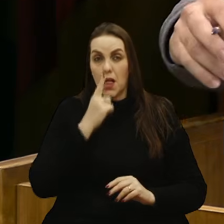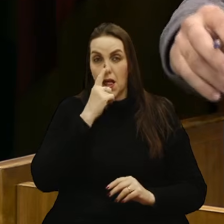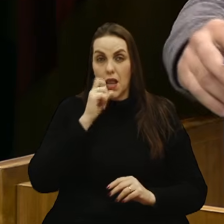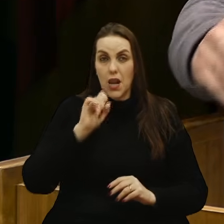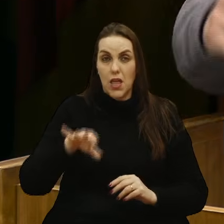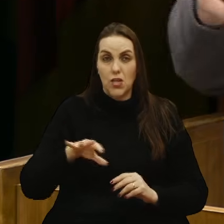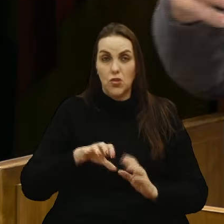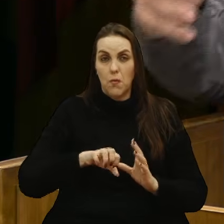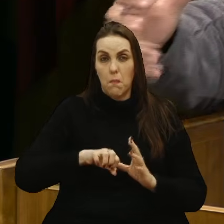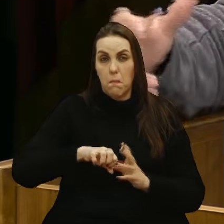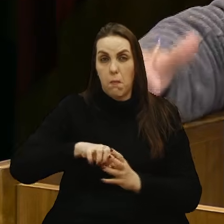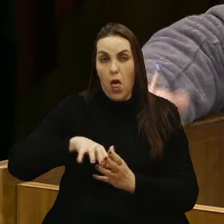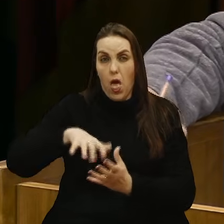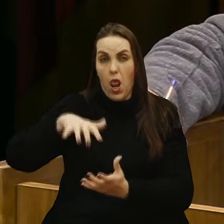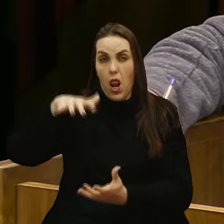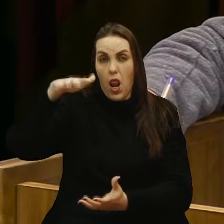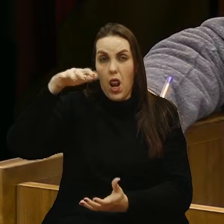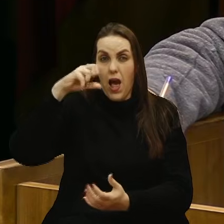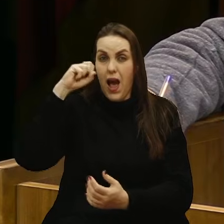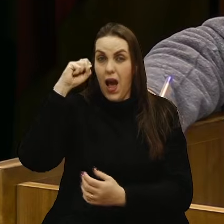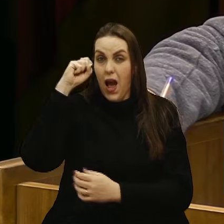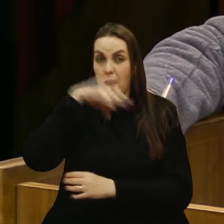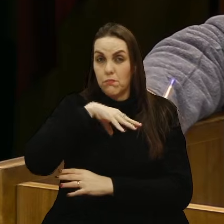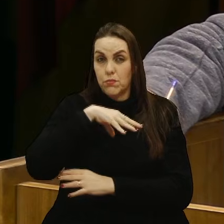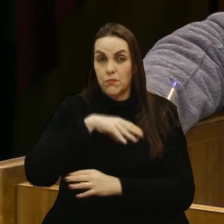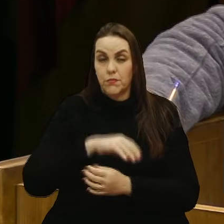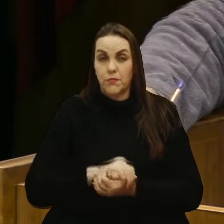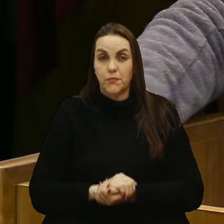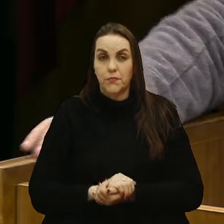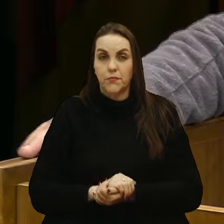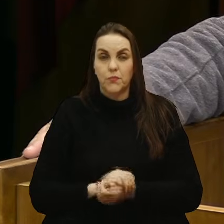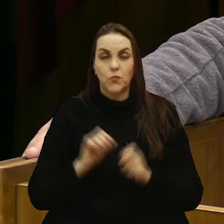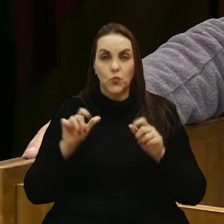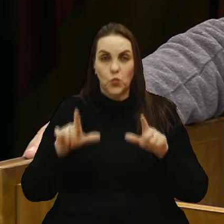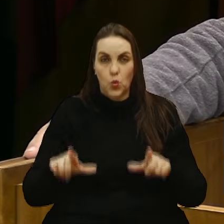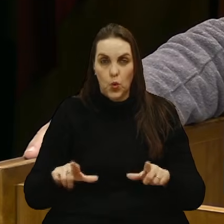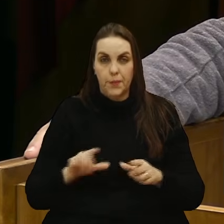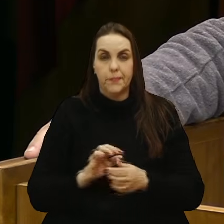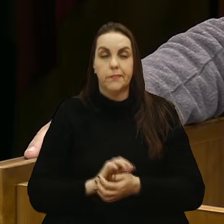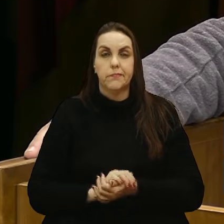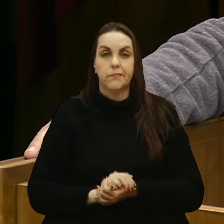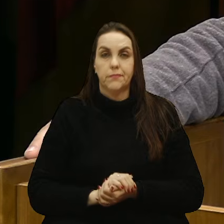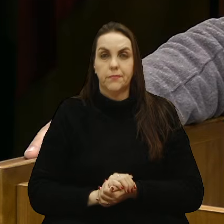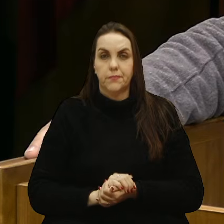uma quantidade absurda nos locais.